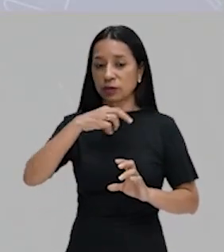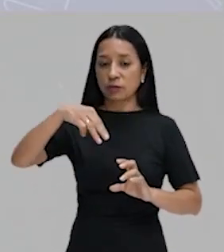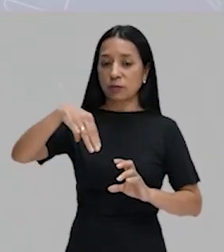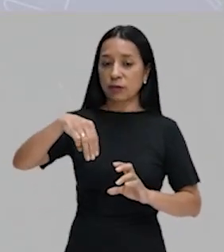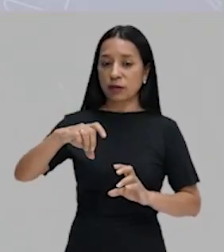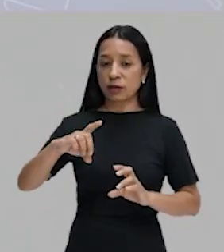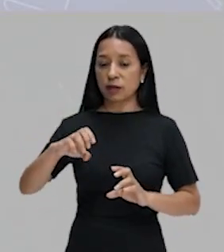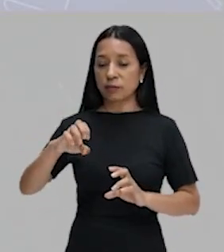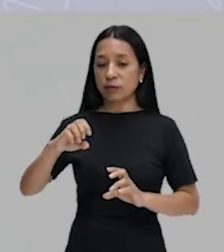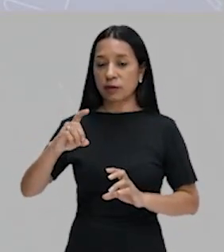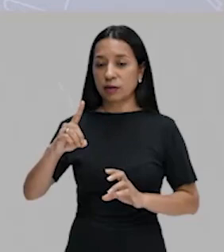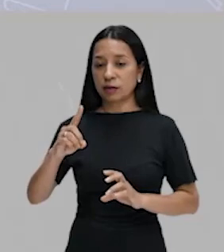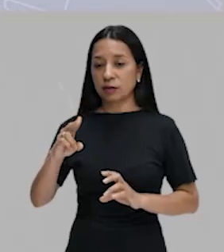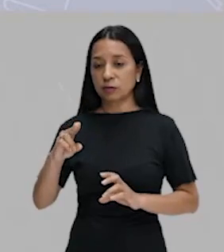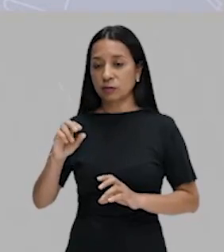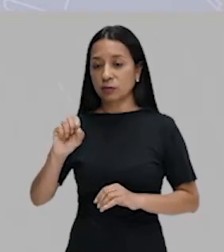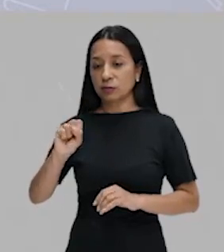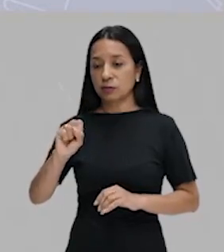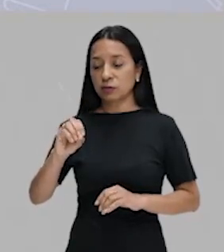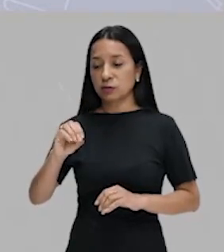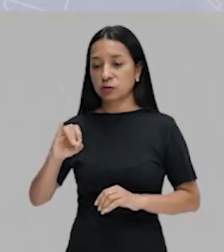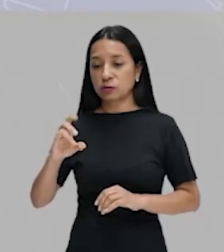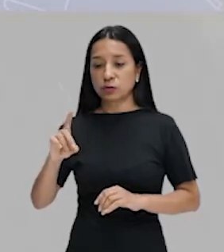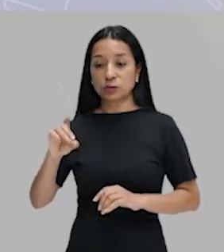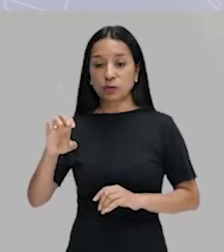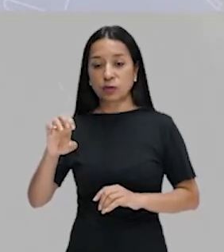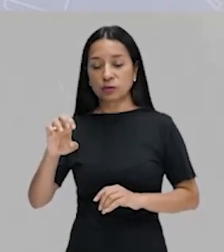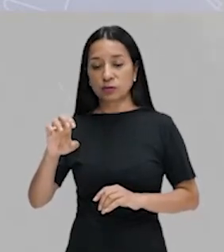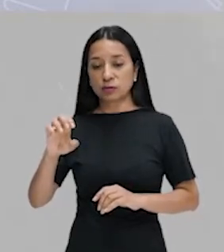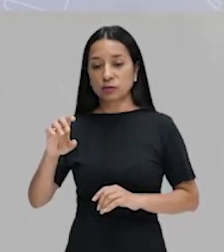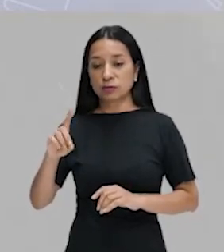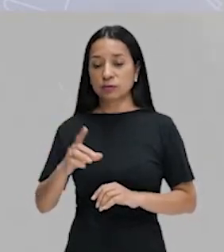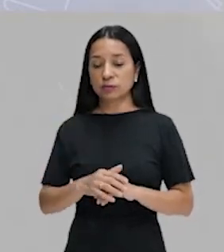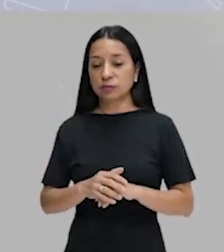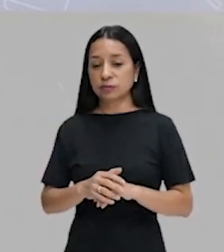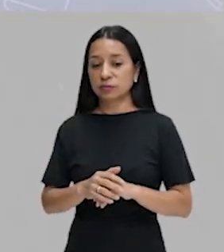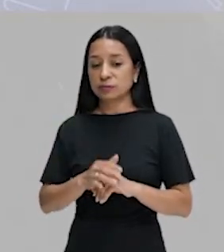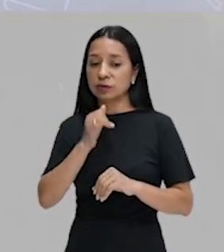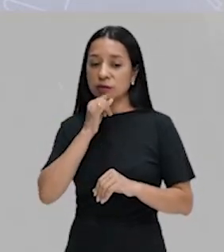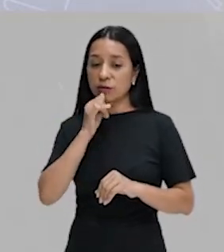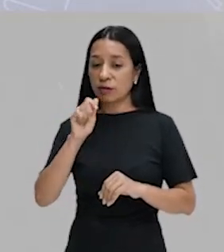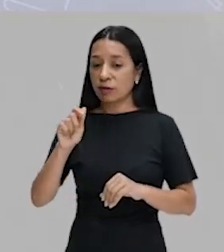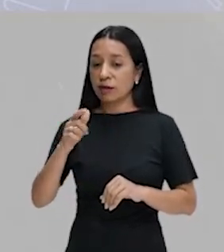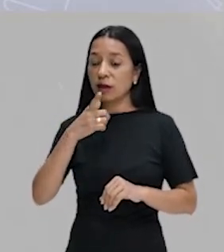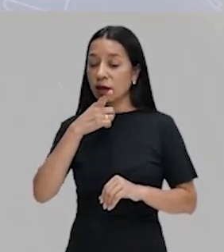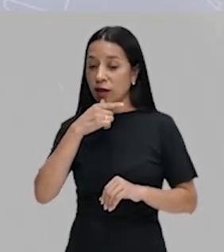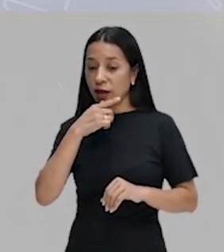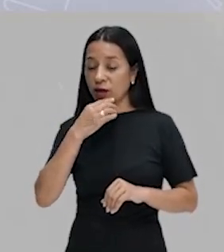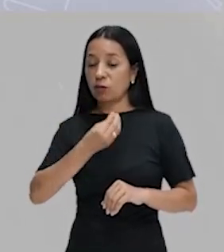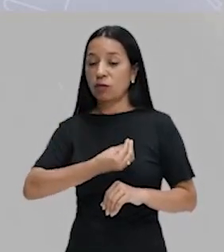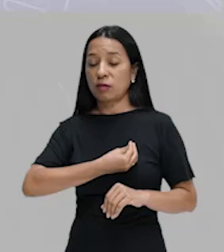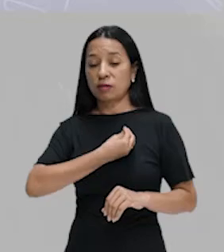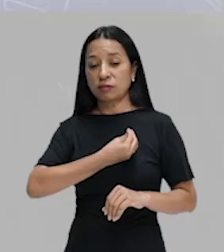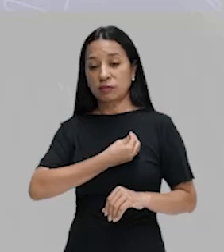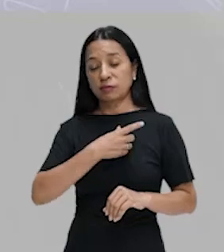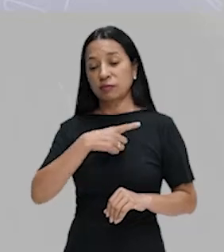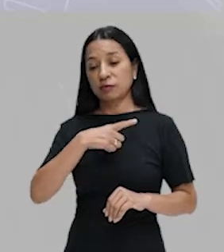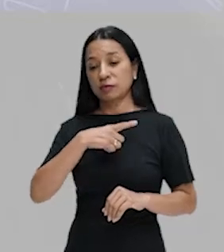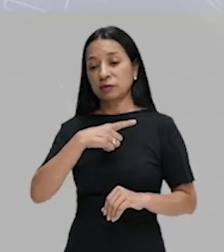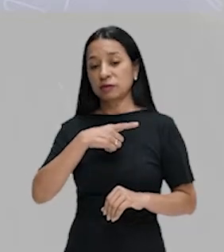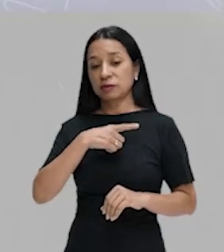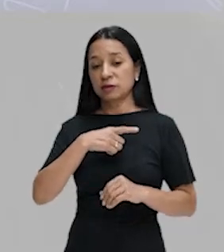medusoide, água-viva. As águas-vivas, elas têm um chapéu, né, que é semelhante